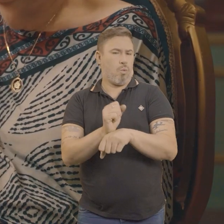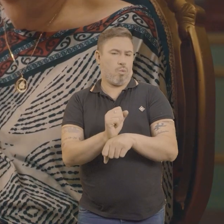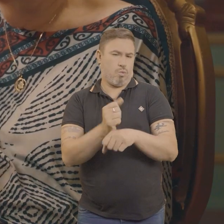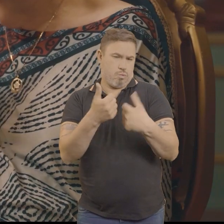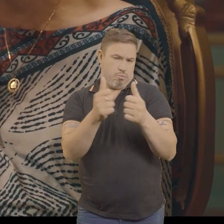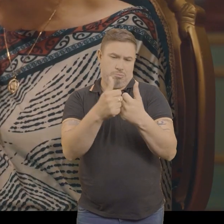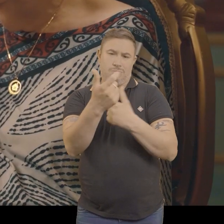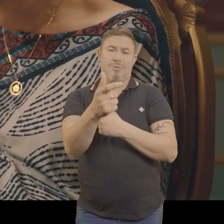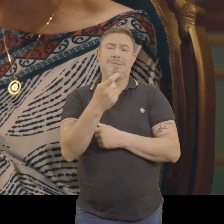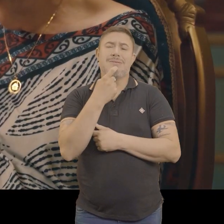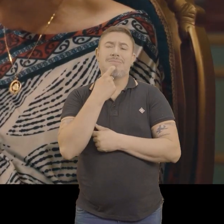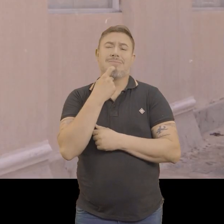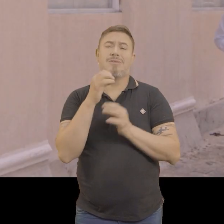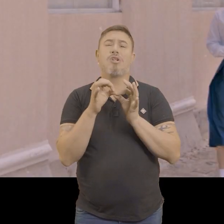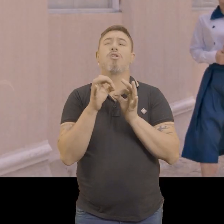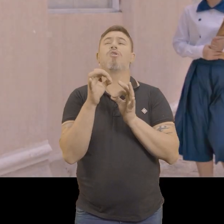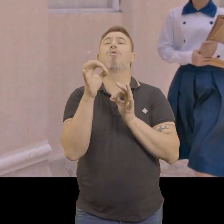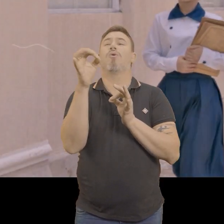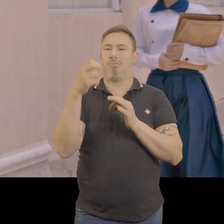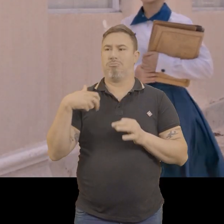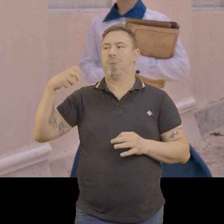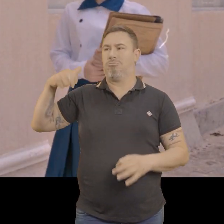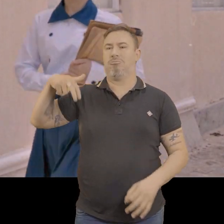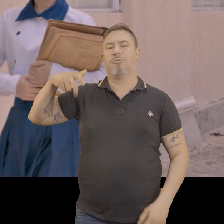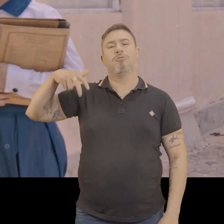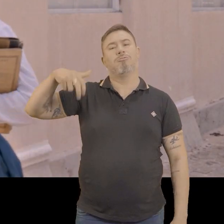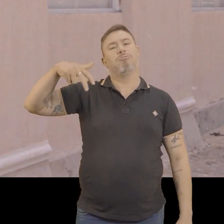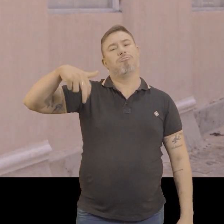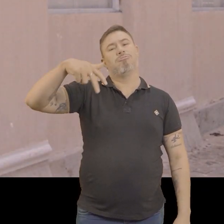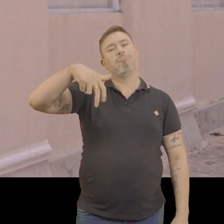tão perto, eu achava tão bom que eu ia.